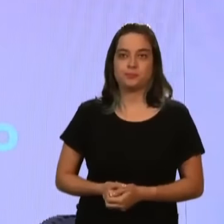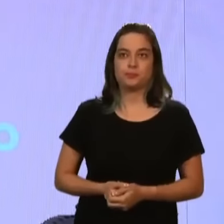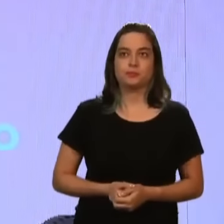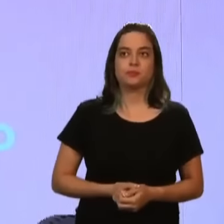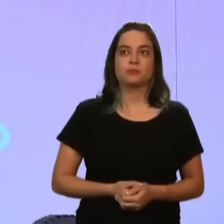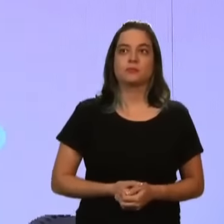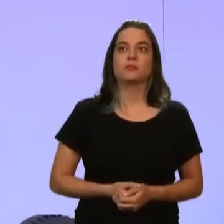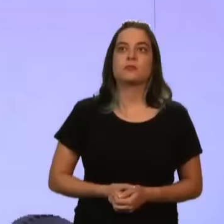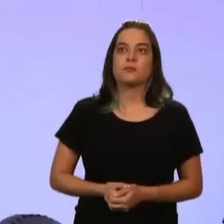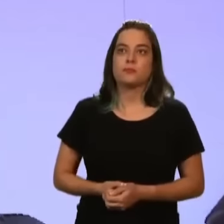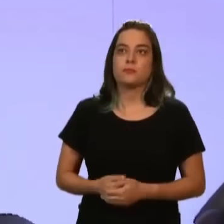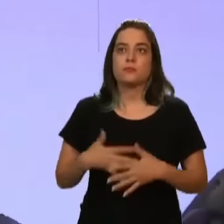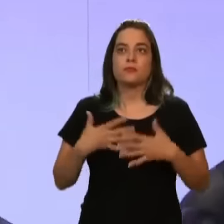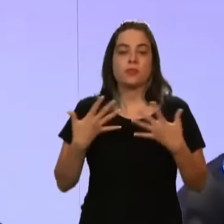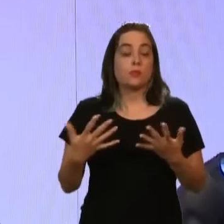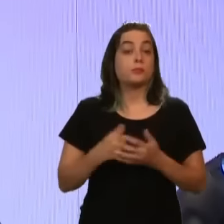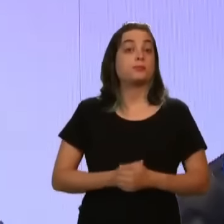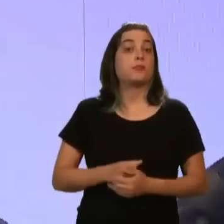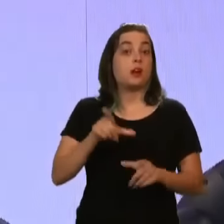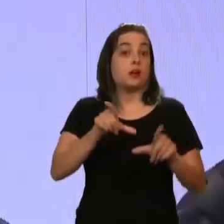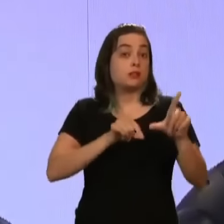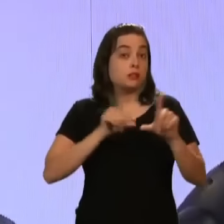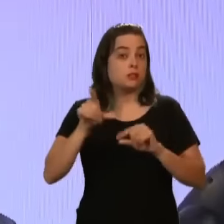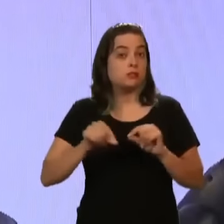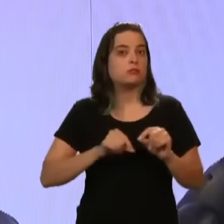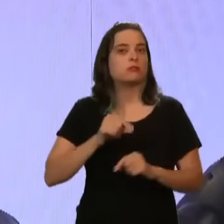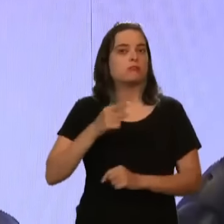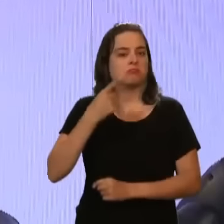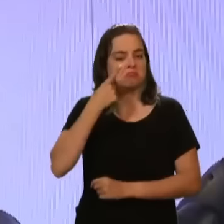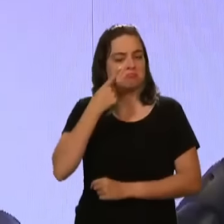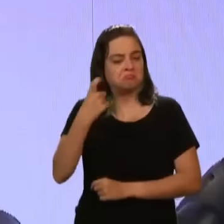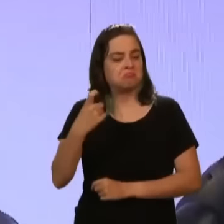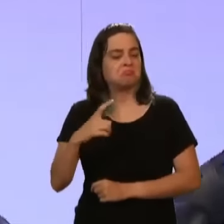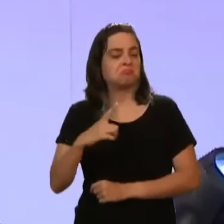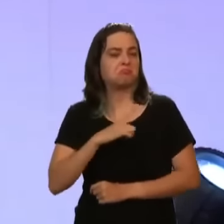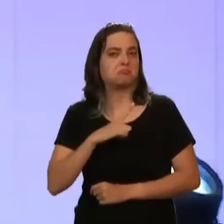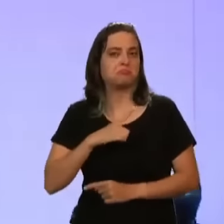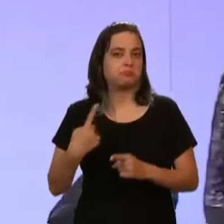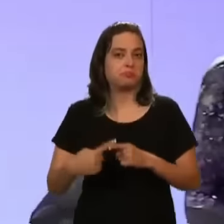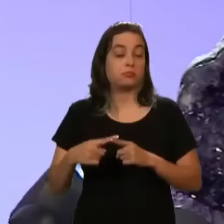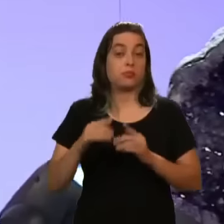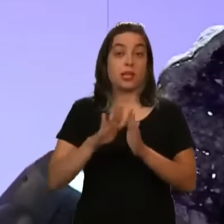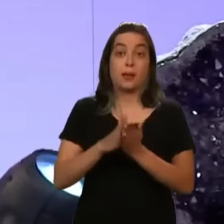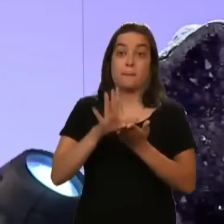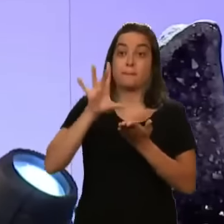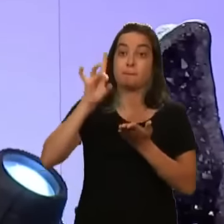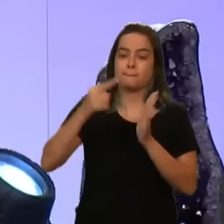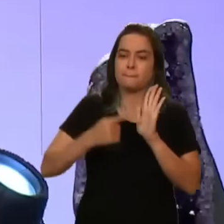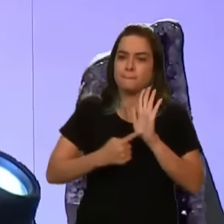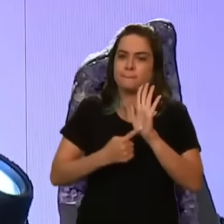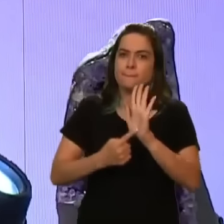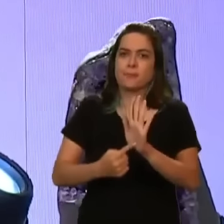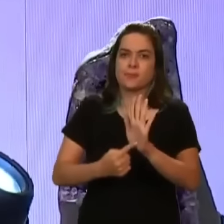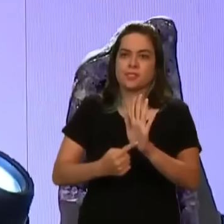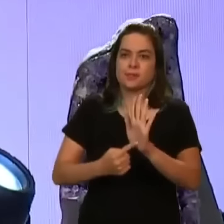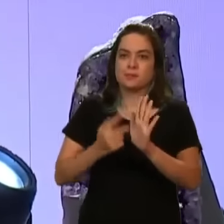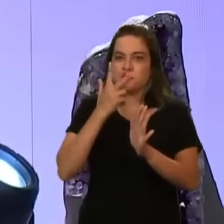Com relação a essas escolhas, é muito interessante porque a Bíblia ela vai sendo comprovada pela